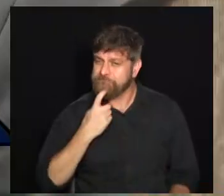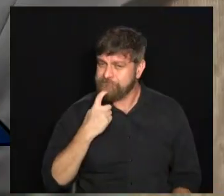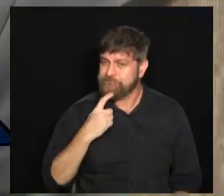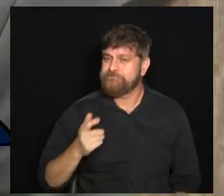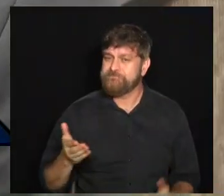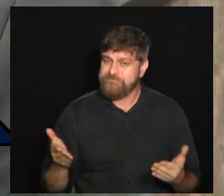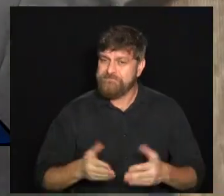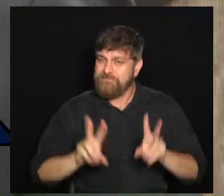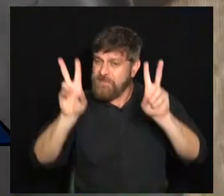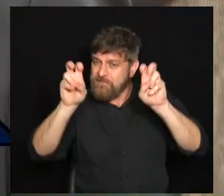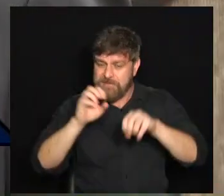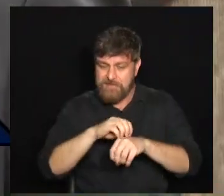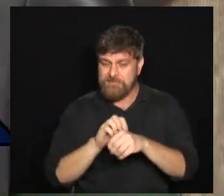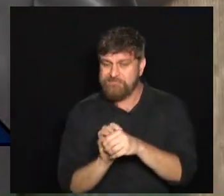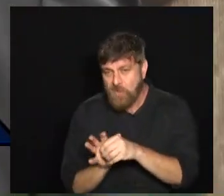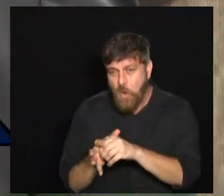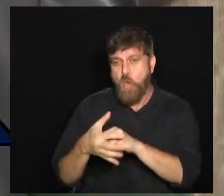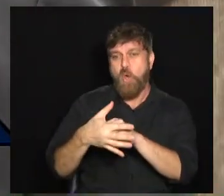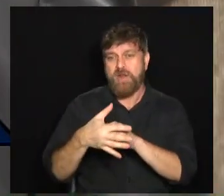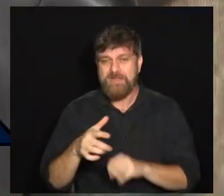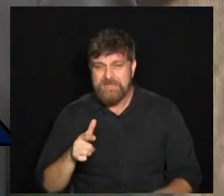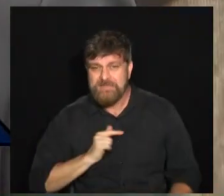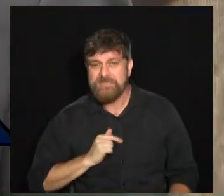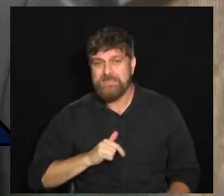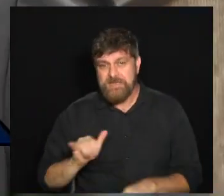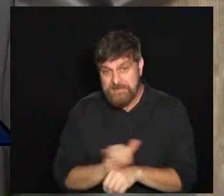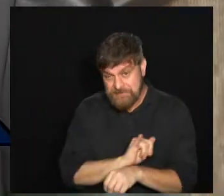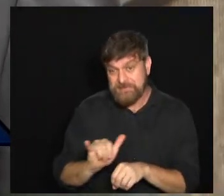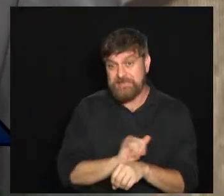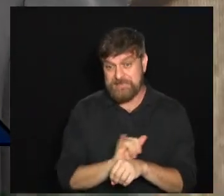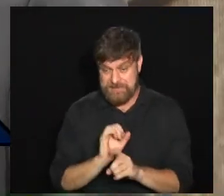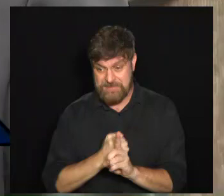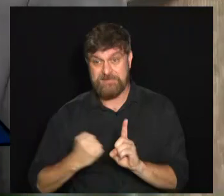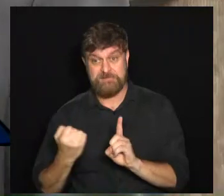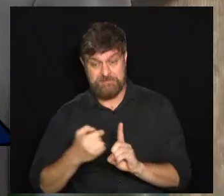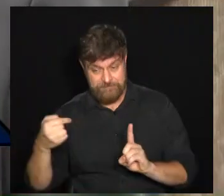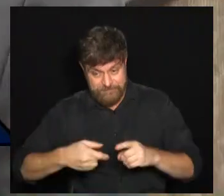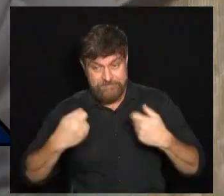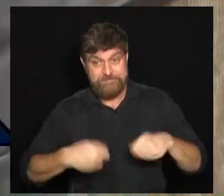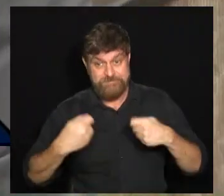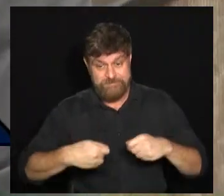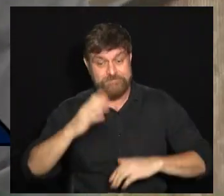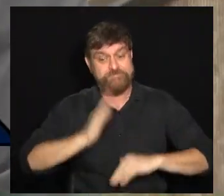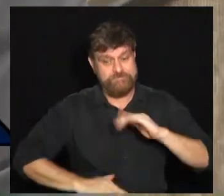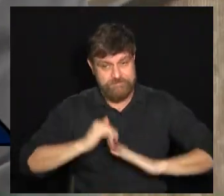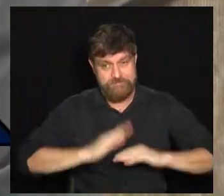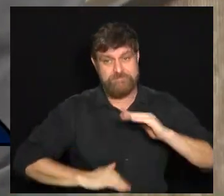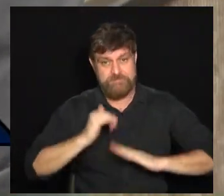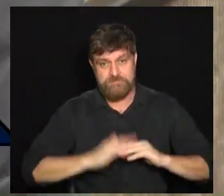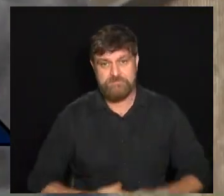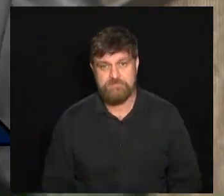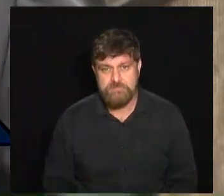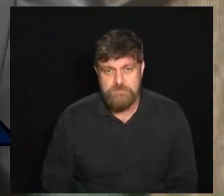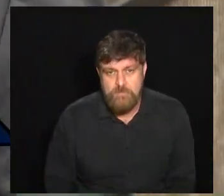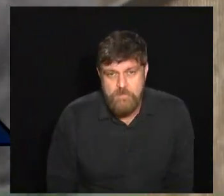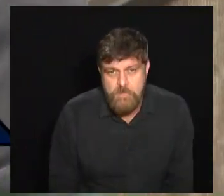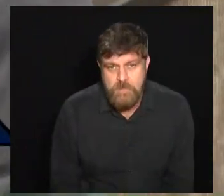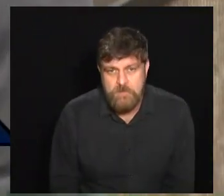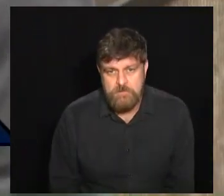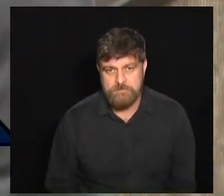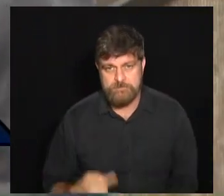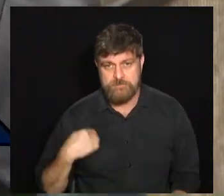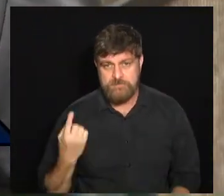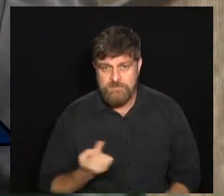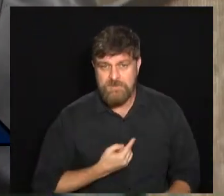em relação ao coronavírus e as medidas que a sociedade precisa tomar. Nesse momento em Campinas, a gente